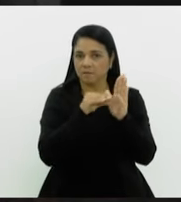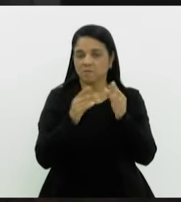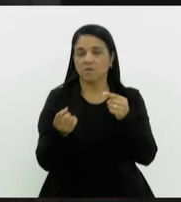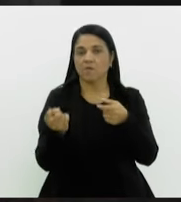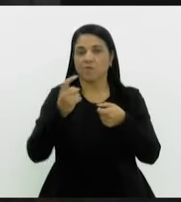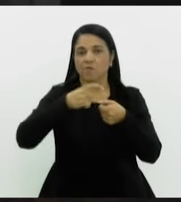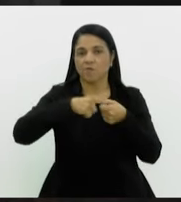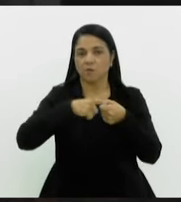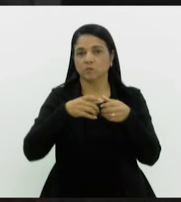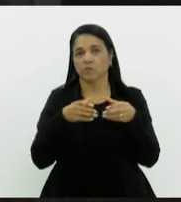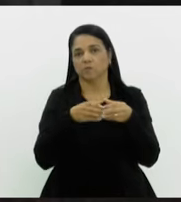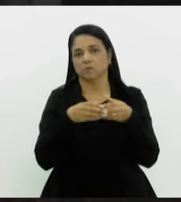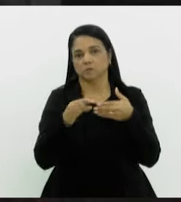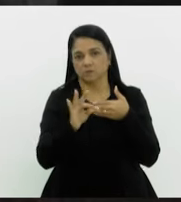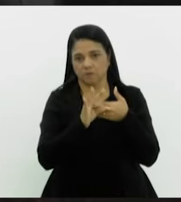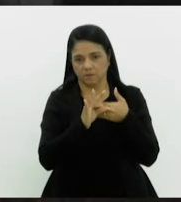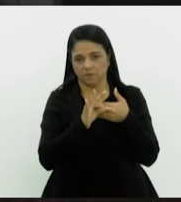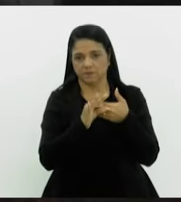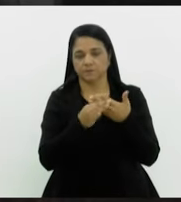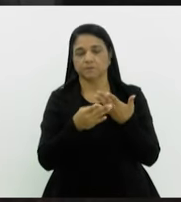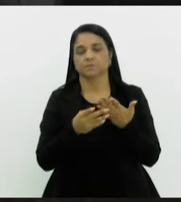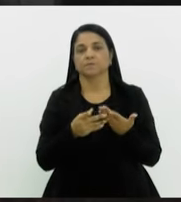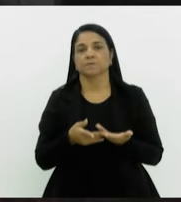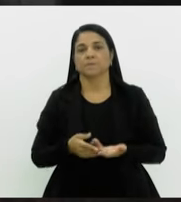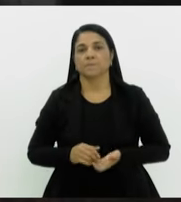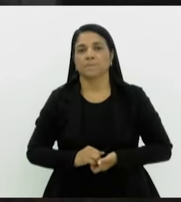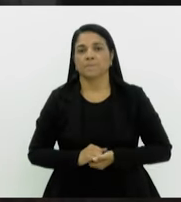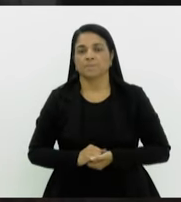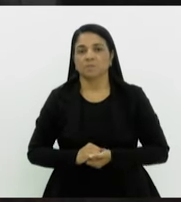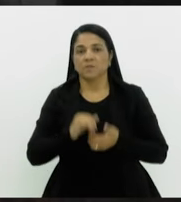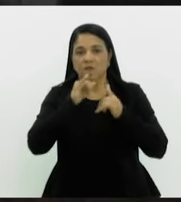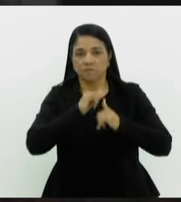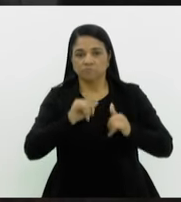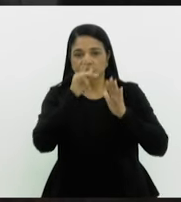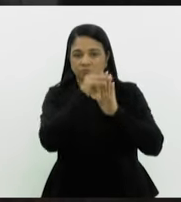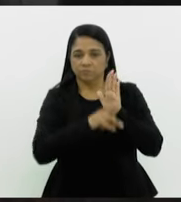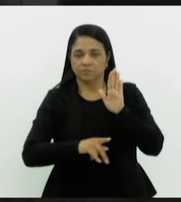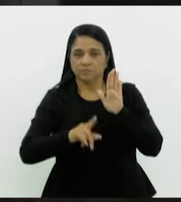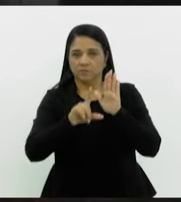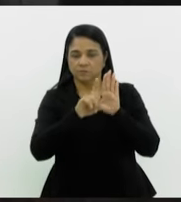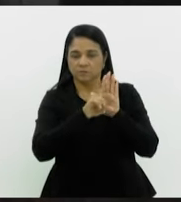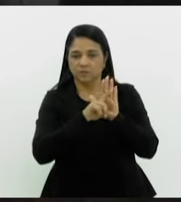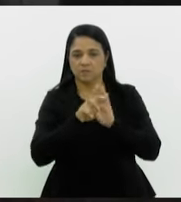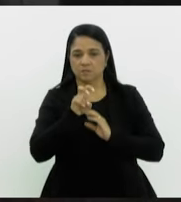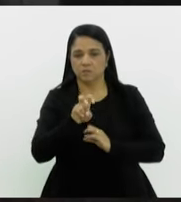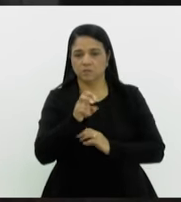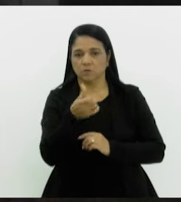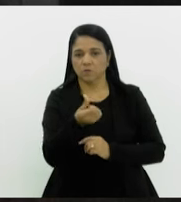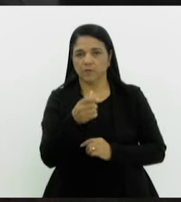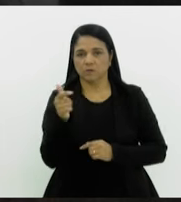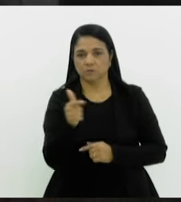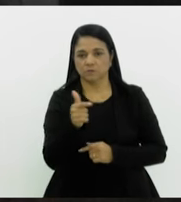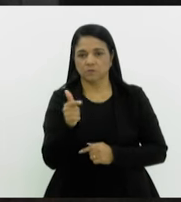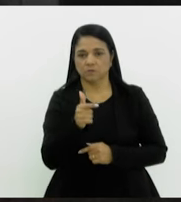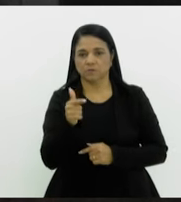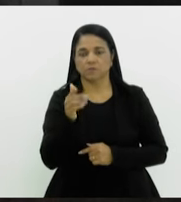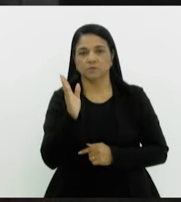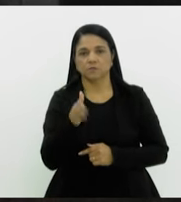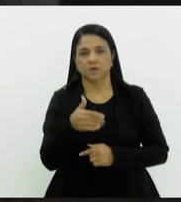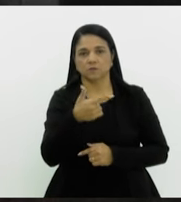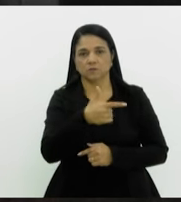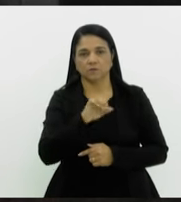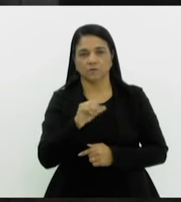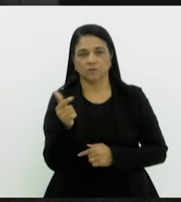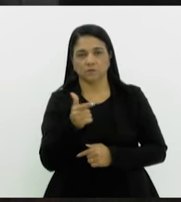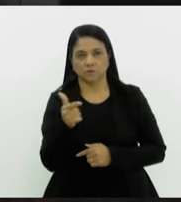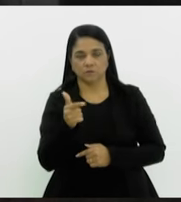retorna às comissões técnicas. Anuncio projeto de lei número 5.622,